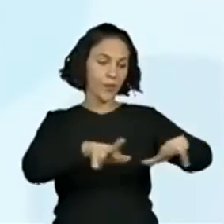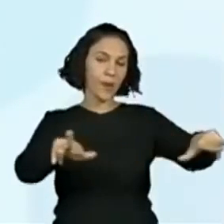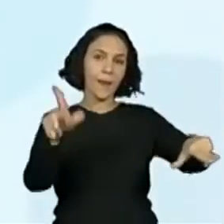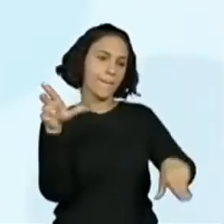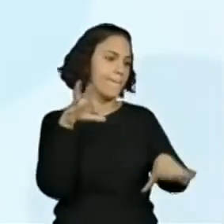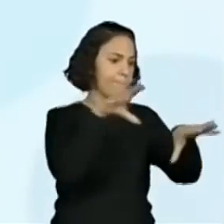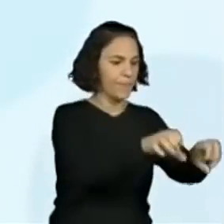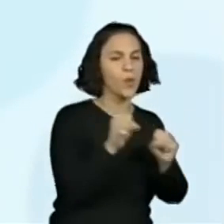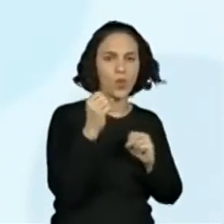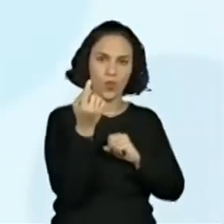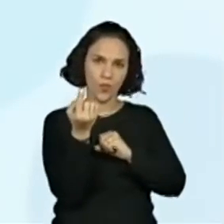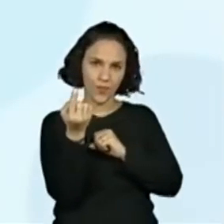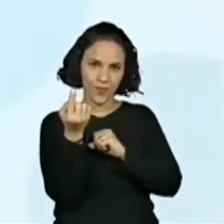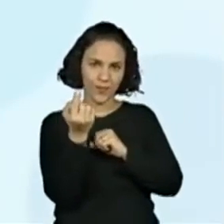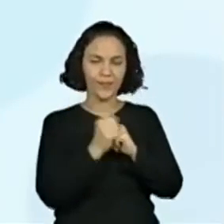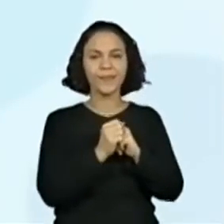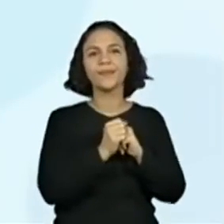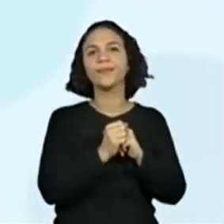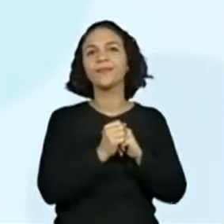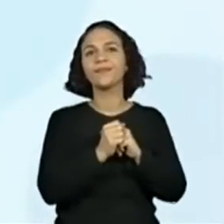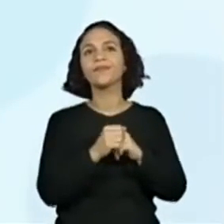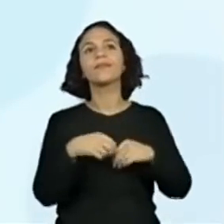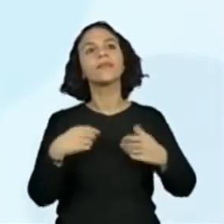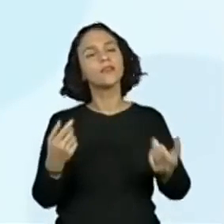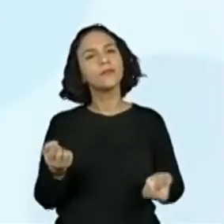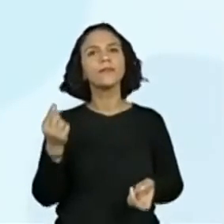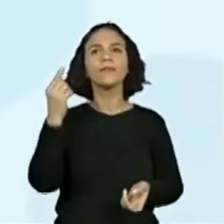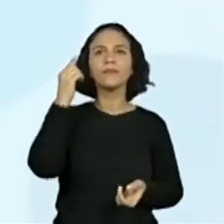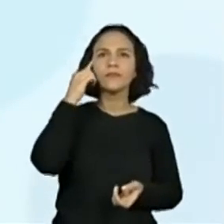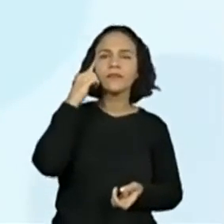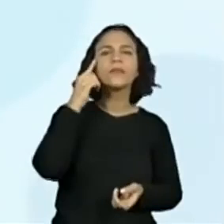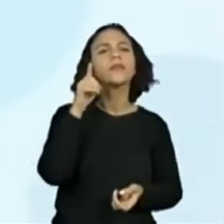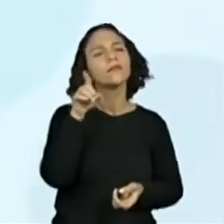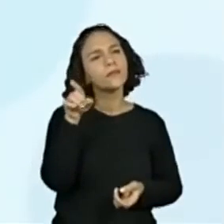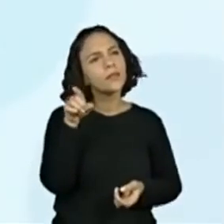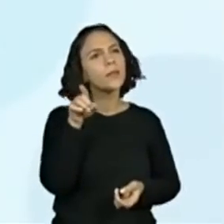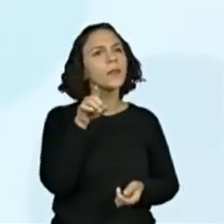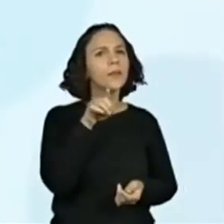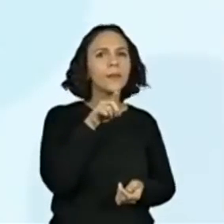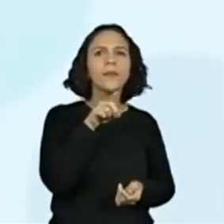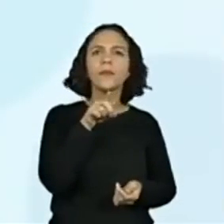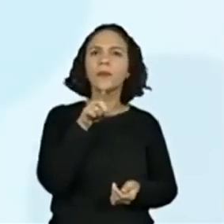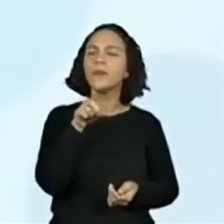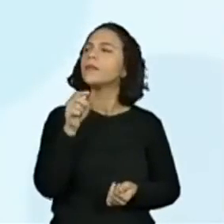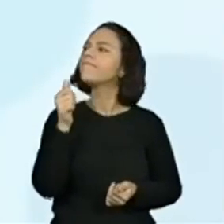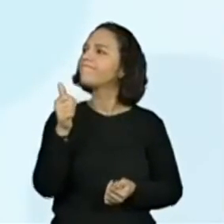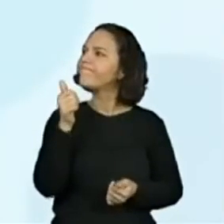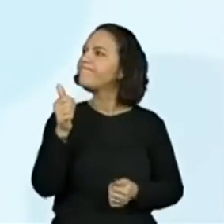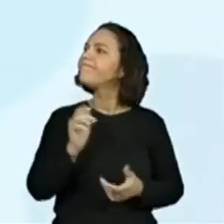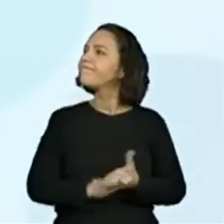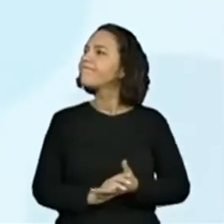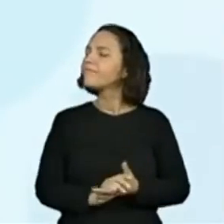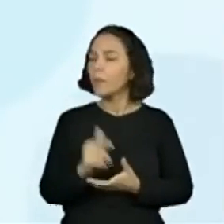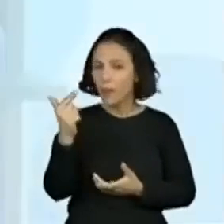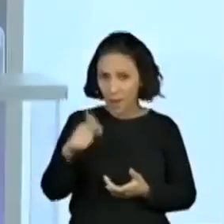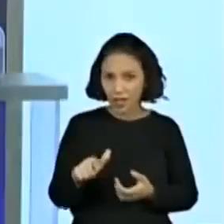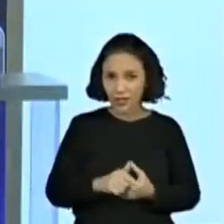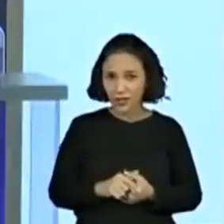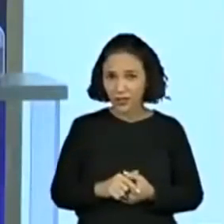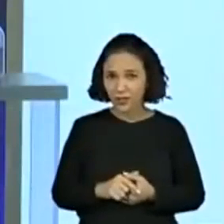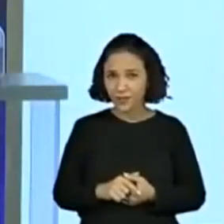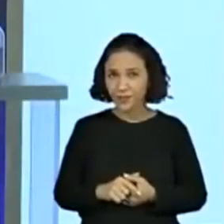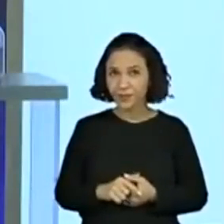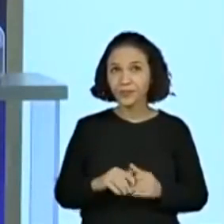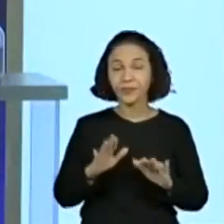assim. Em mente, desta vez, ia capturar um dos duendes. Mais alguma coisa, professora?